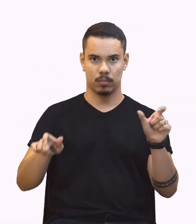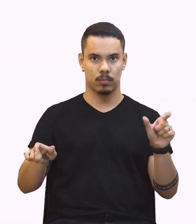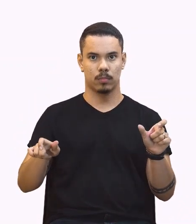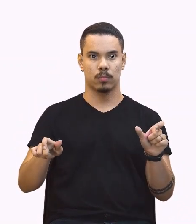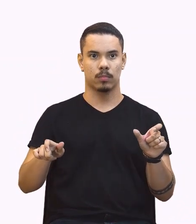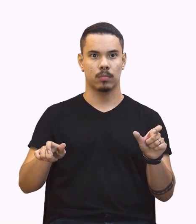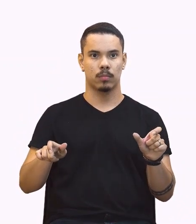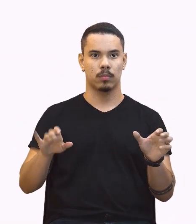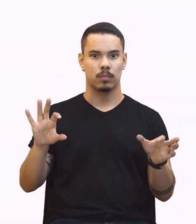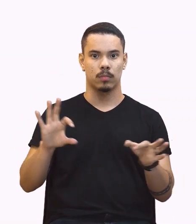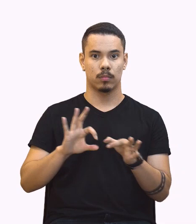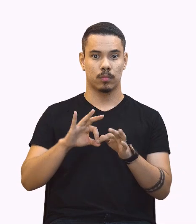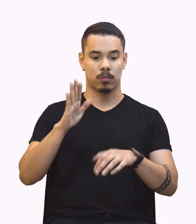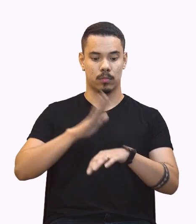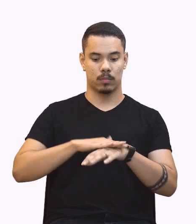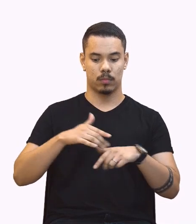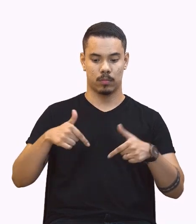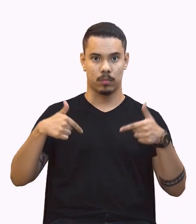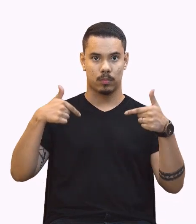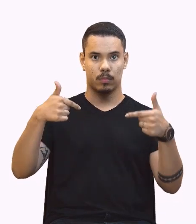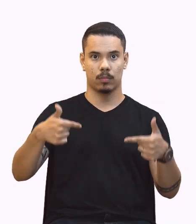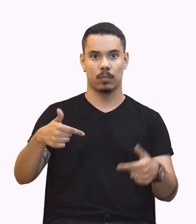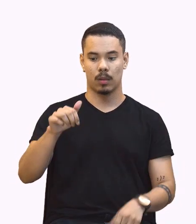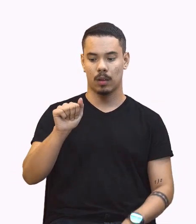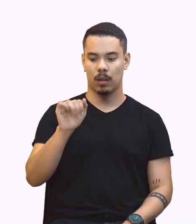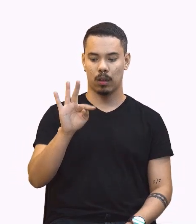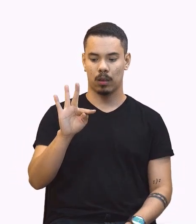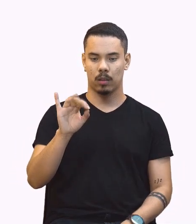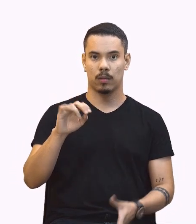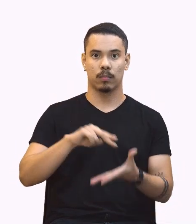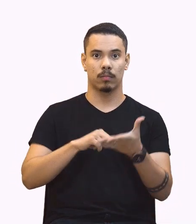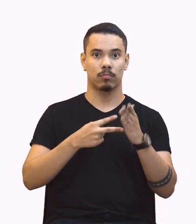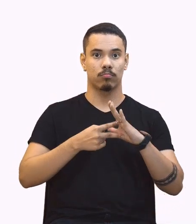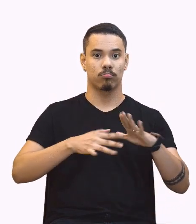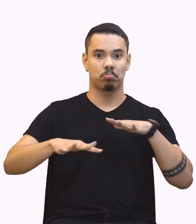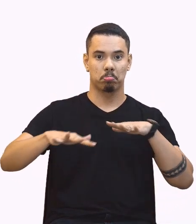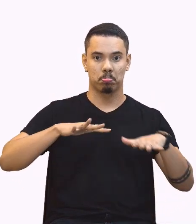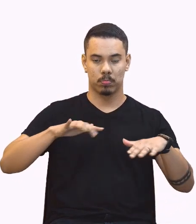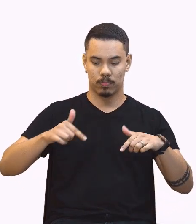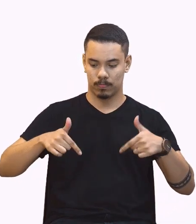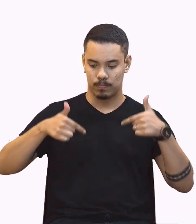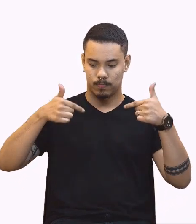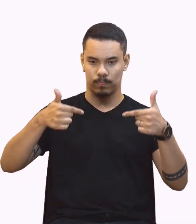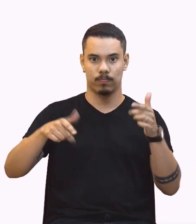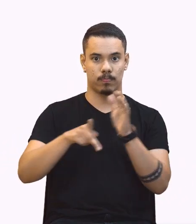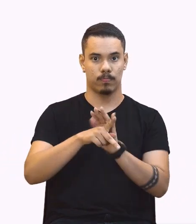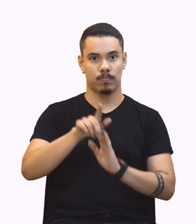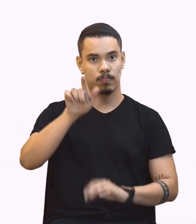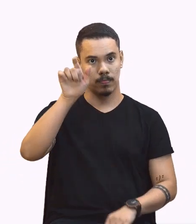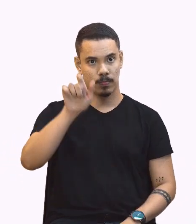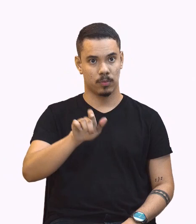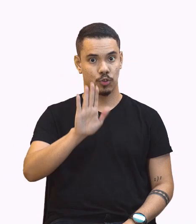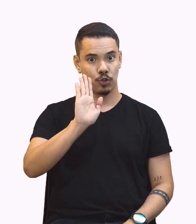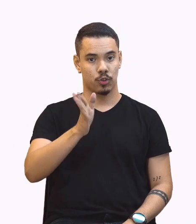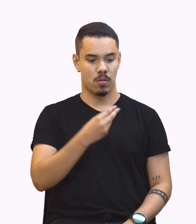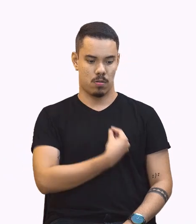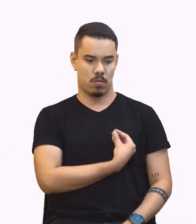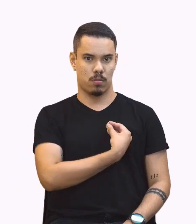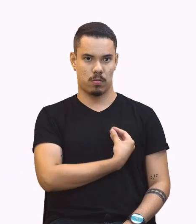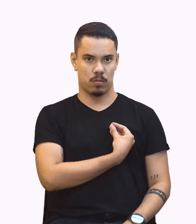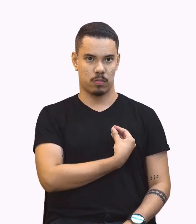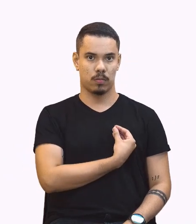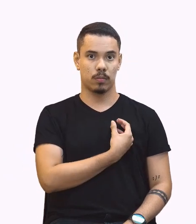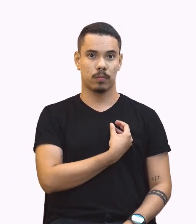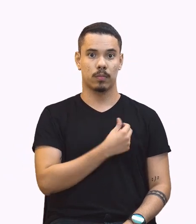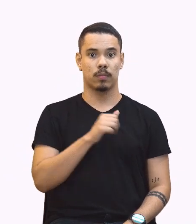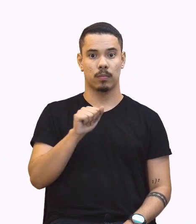ato, isto é, a manifestação atual do ser, o ser que já existe, ato